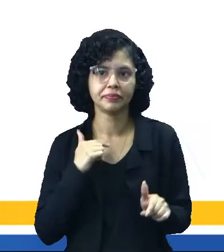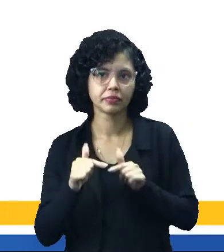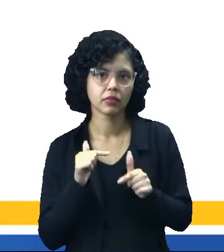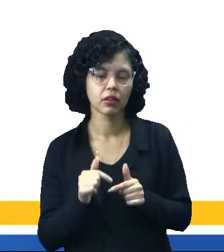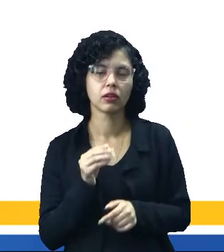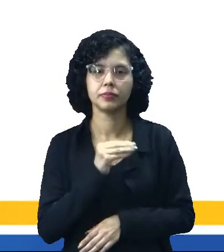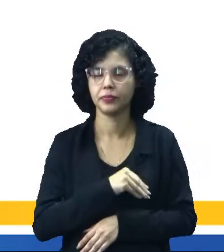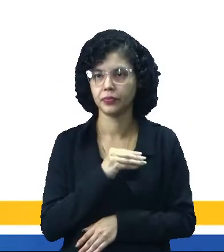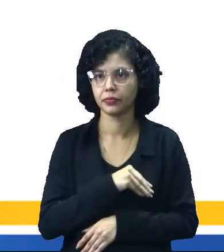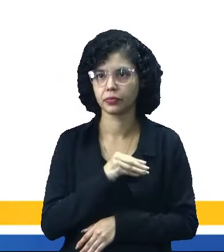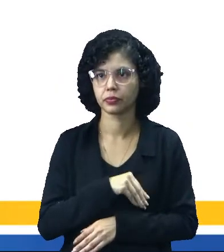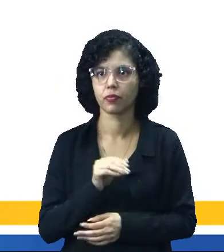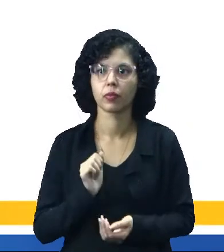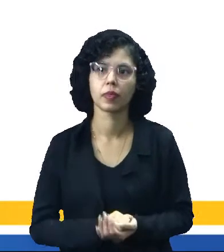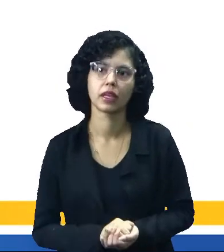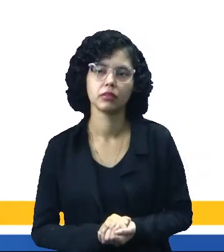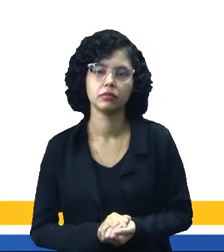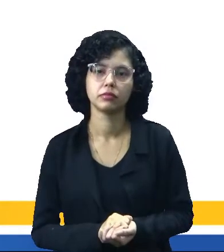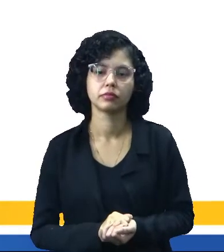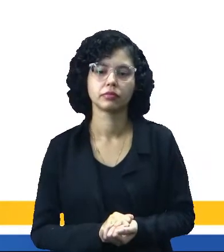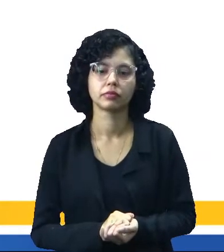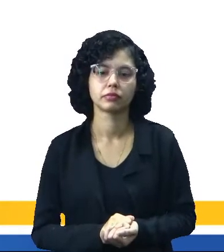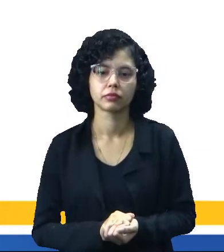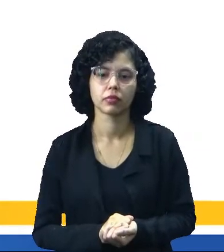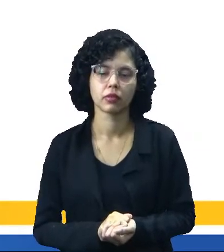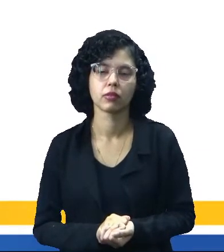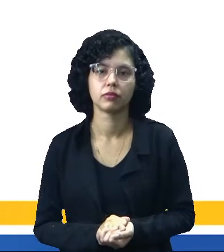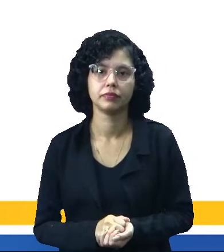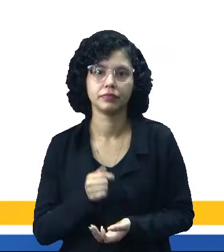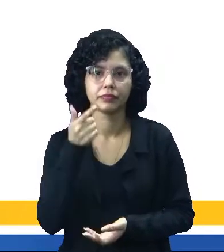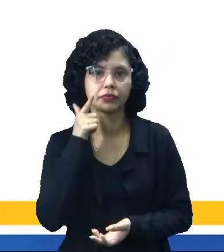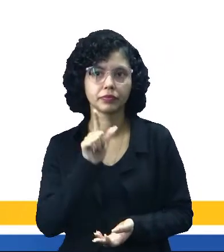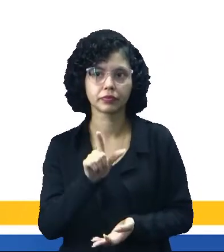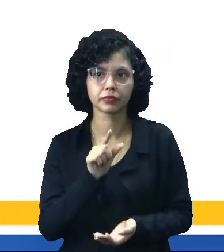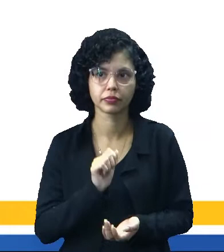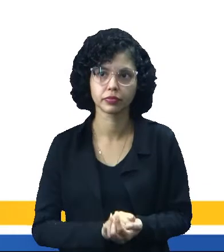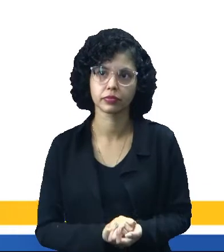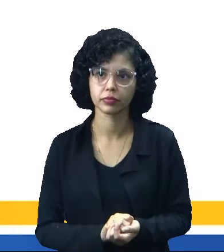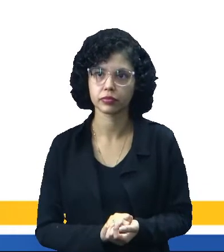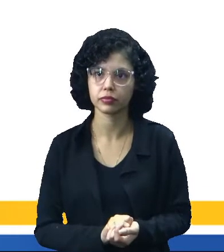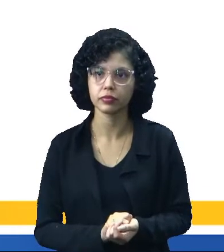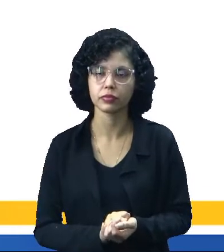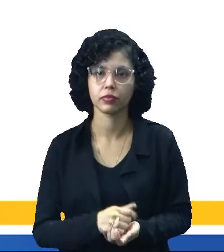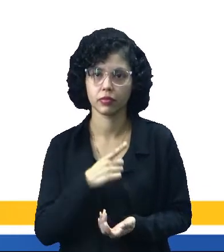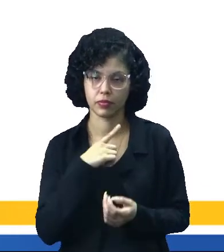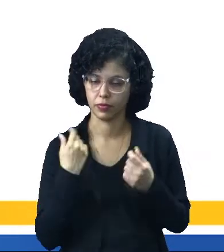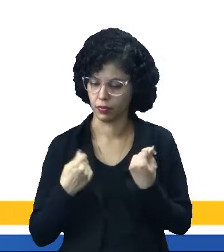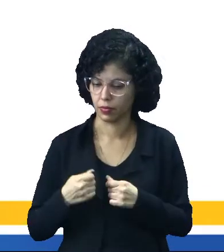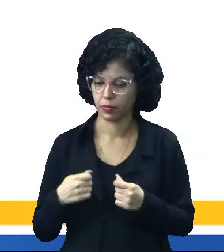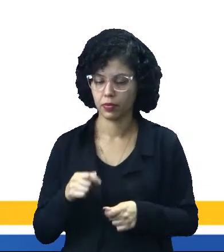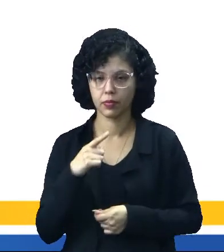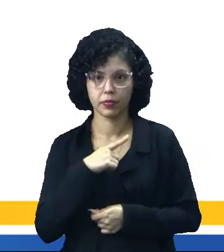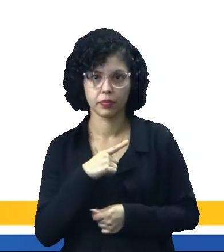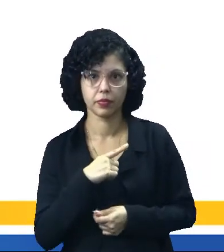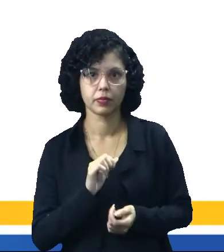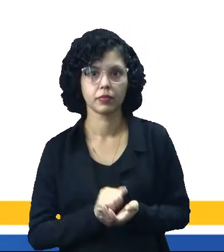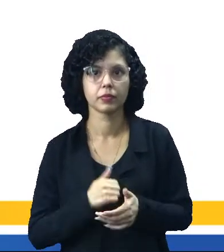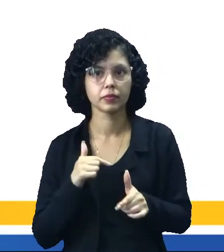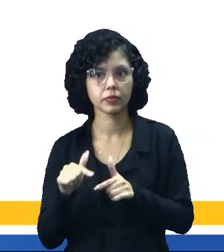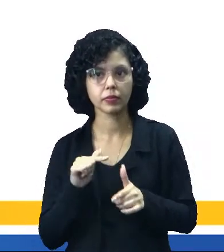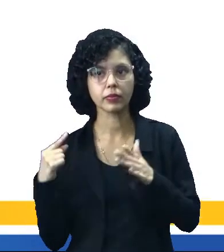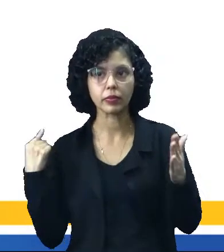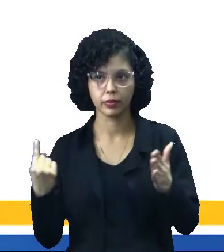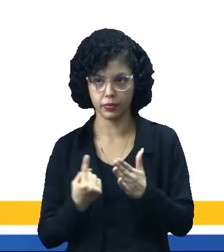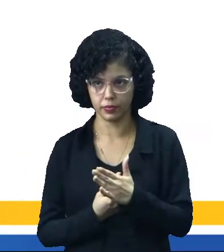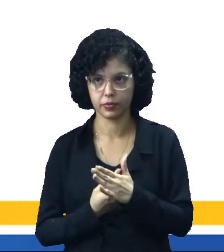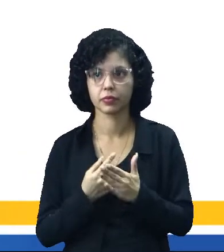depende do seu salário, né, esse que depende de ganhar esse dinheiro aí, que precisa ter um emprego, né, precisa estar inserido